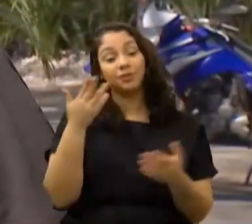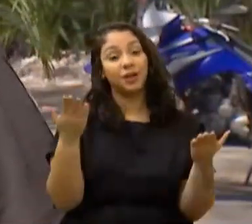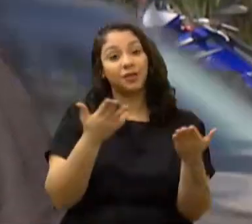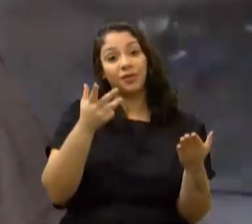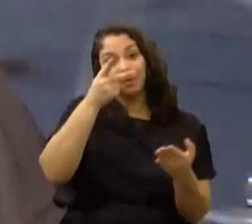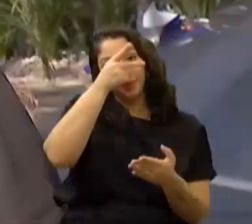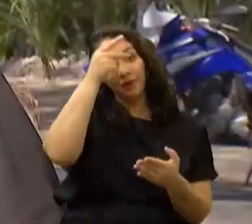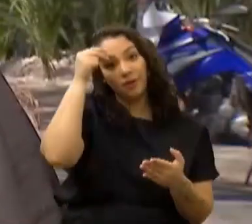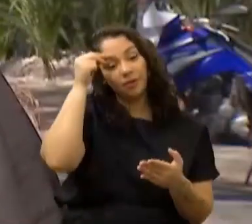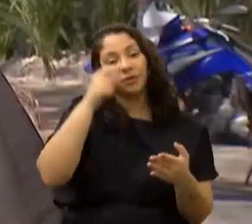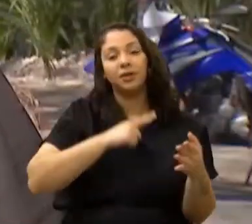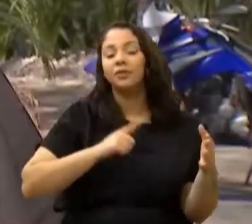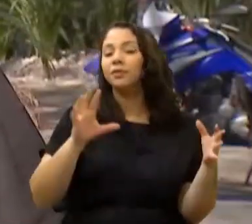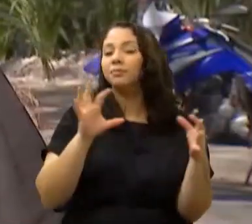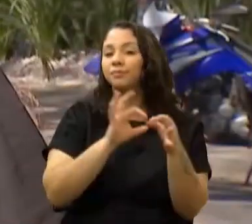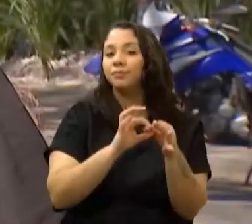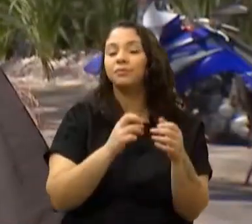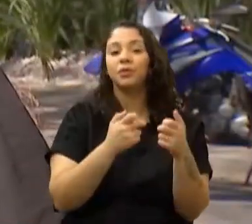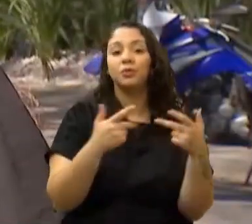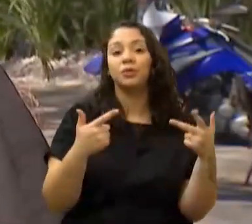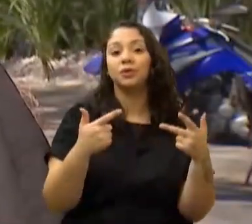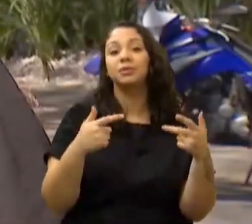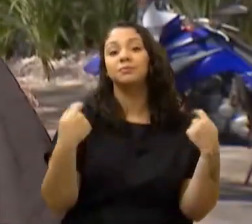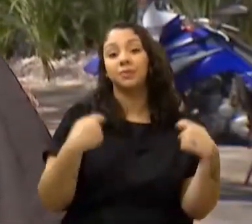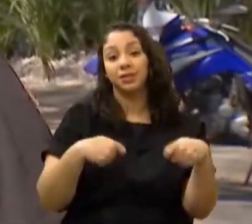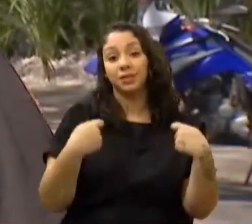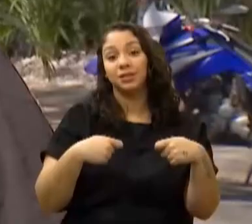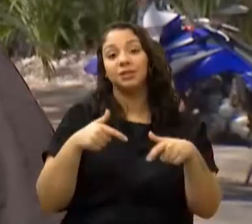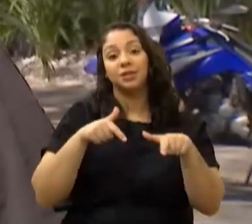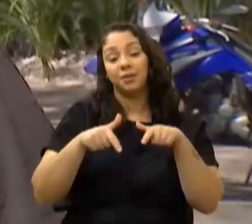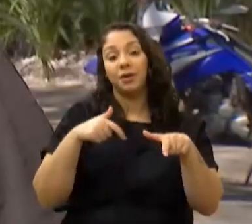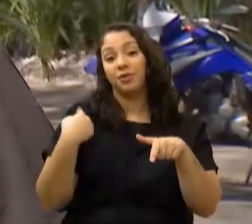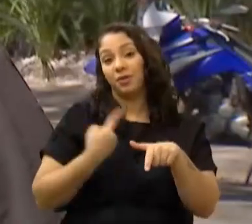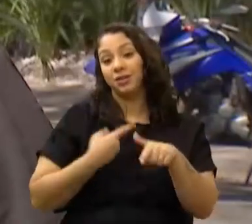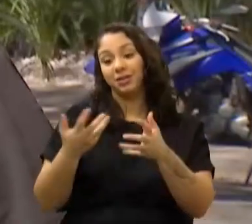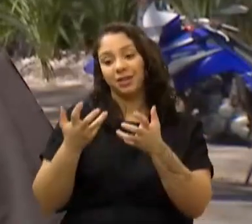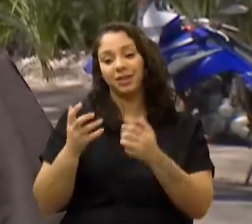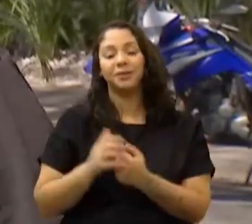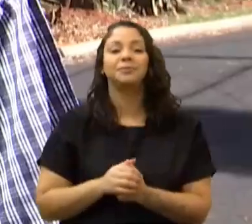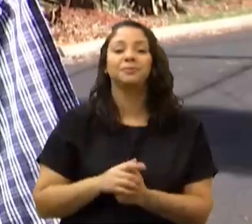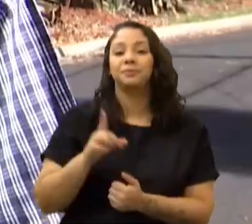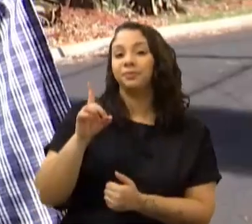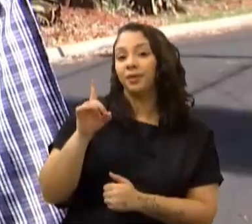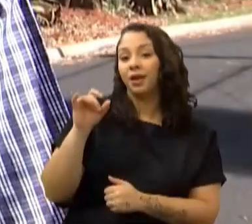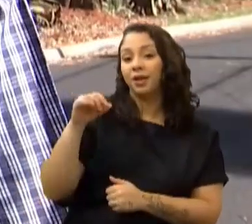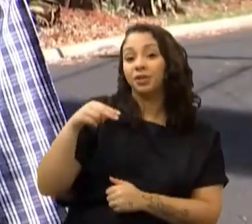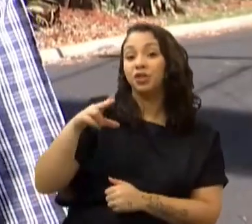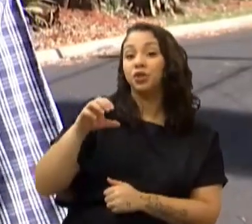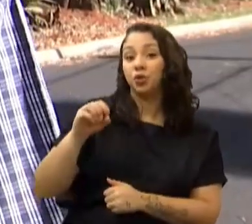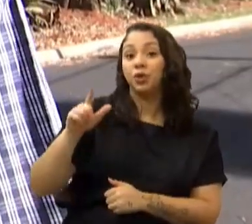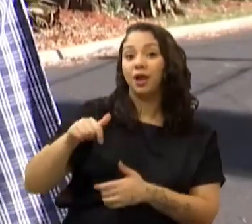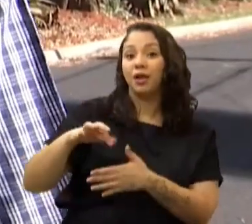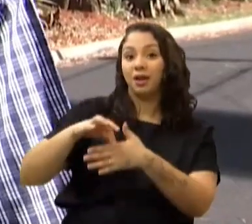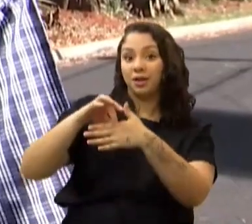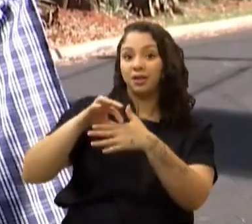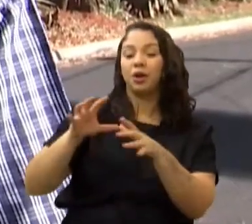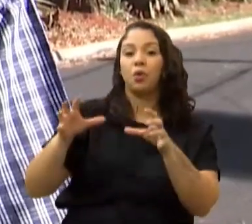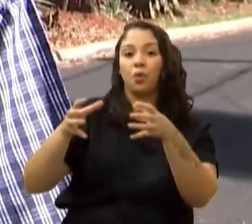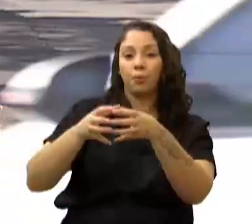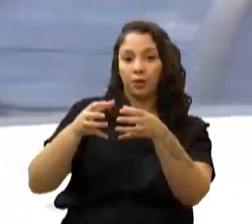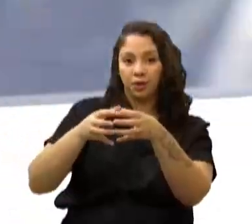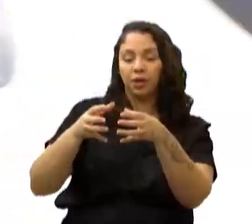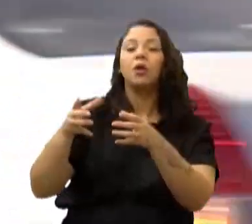eu acho que agora a prefeitura se encaixou na necessidade do trabalho que a gente queria para o Seudino que é líder